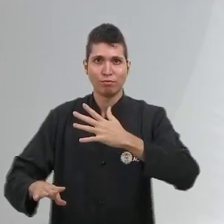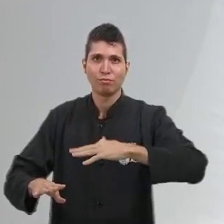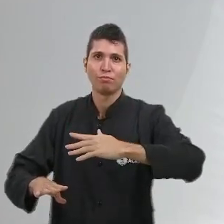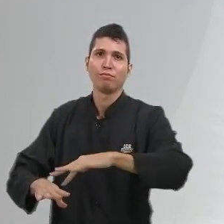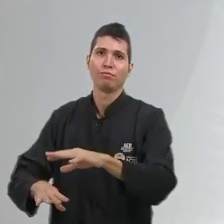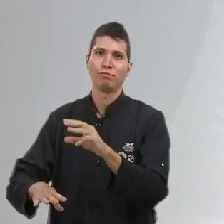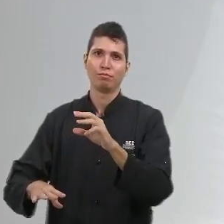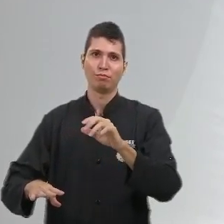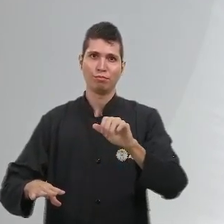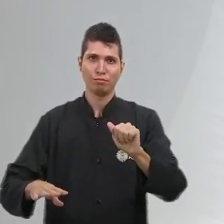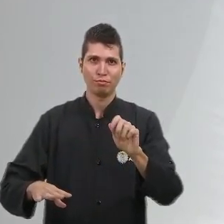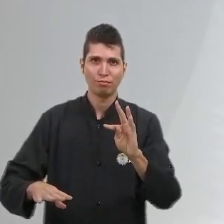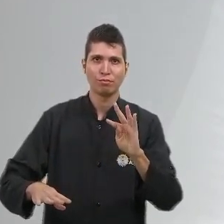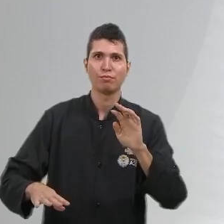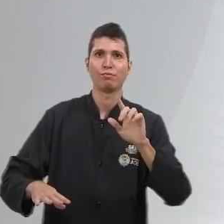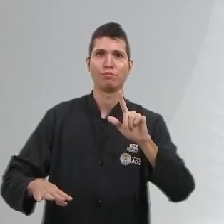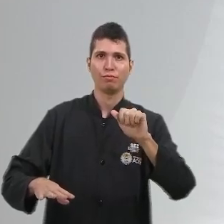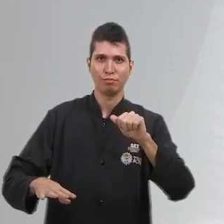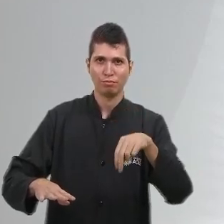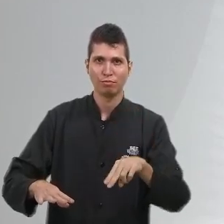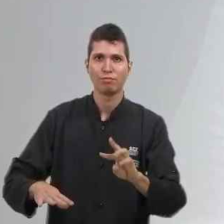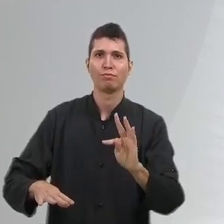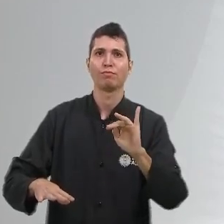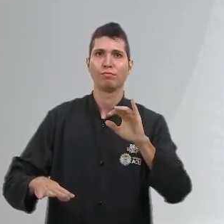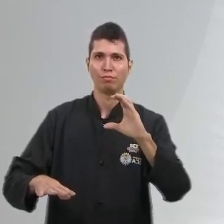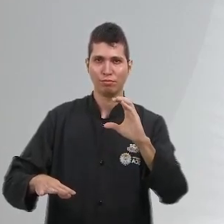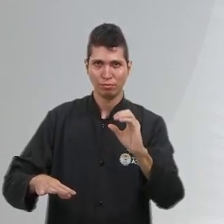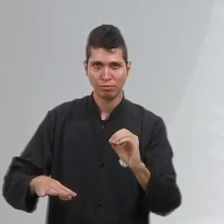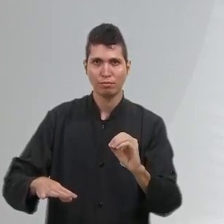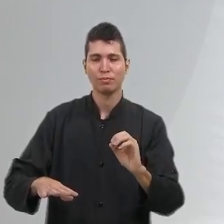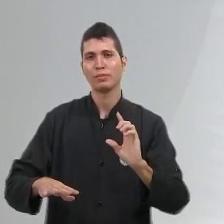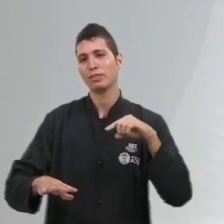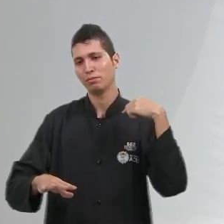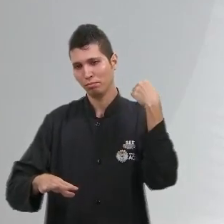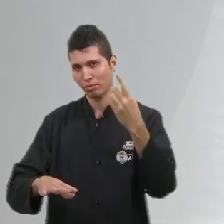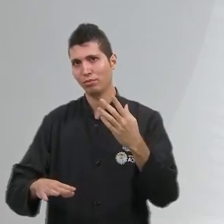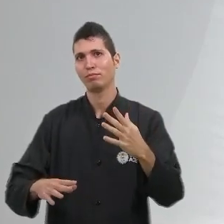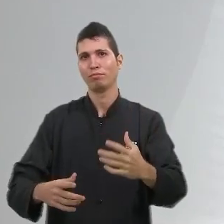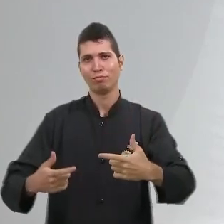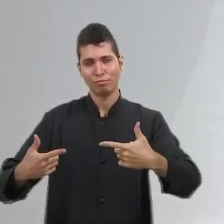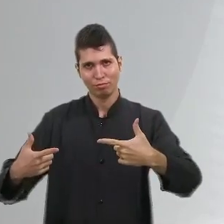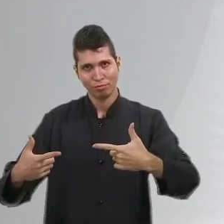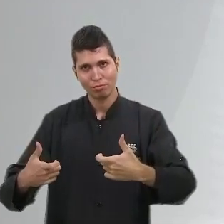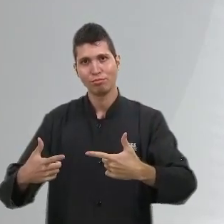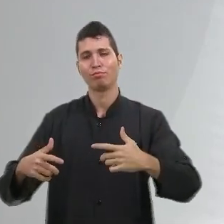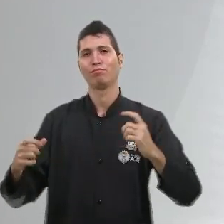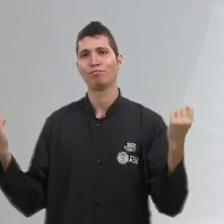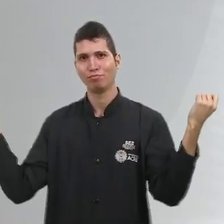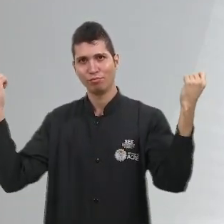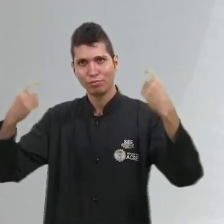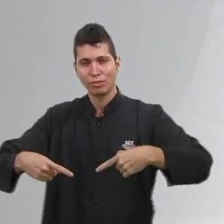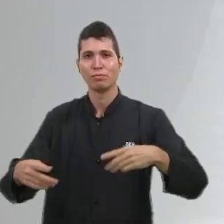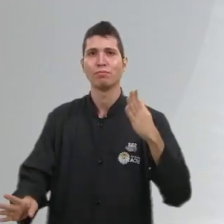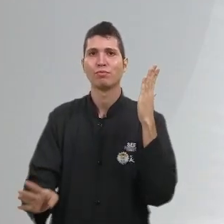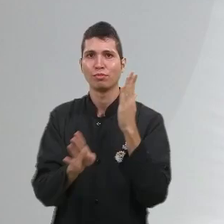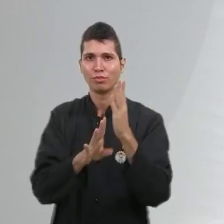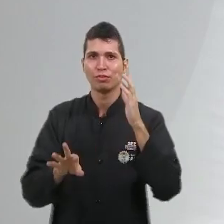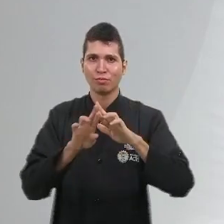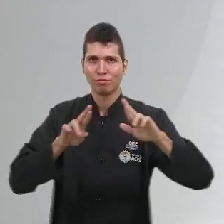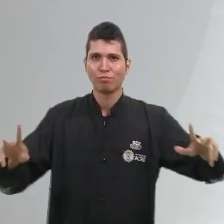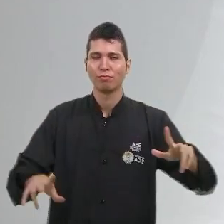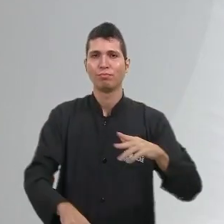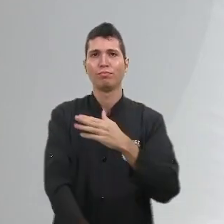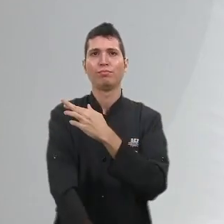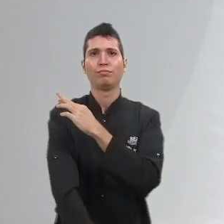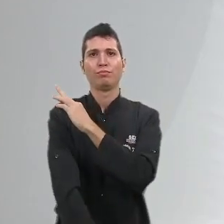os conflitos eles foram se intensificando dentro daquele pedaço de terra ali, por conta justamente das diferentes religiões, né?